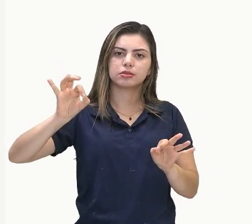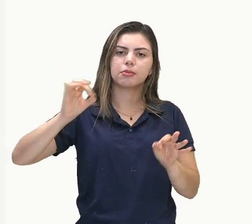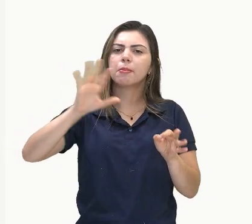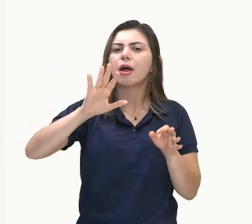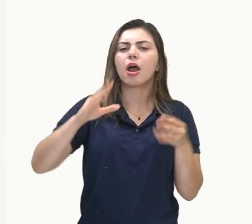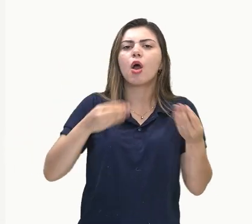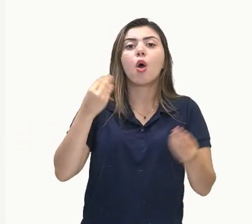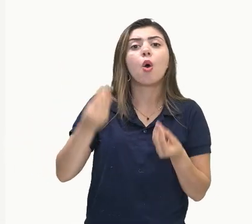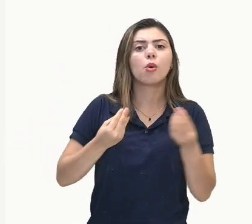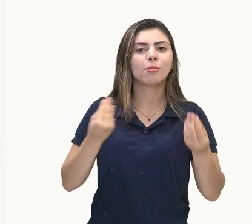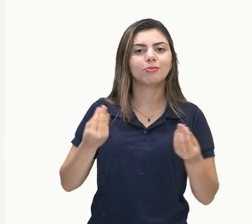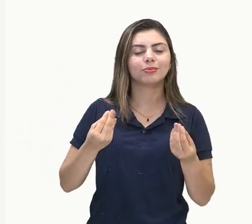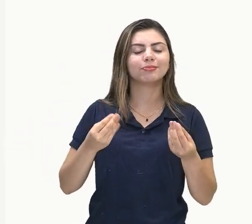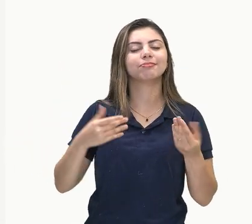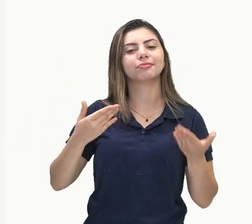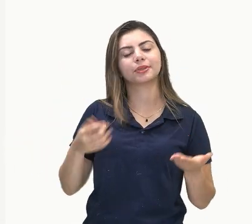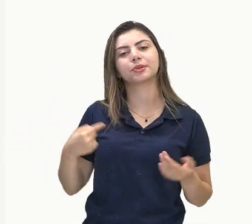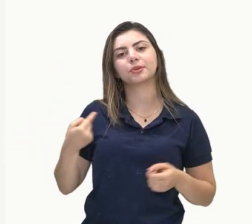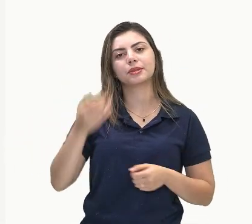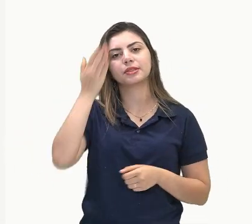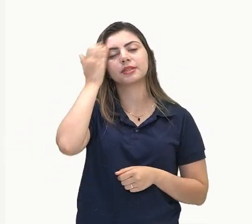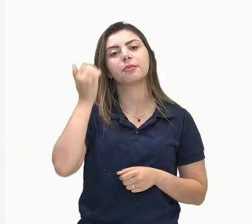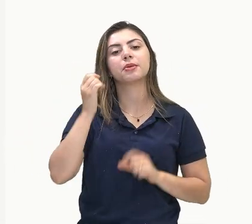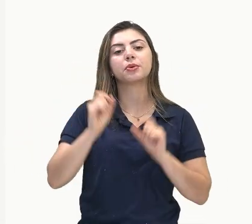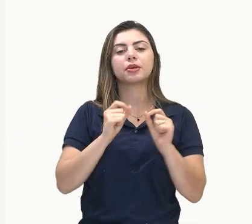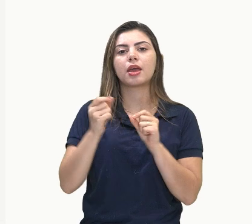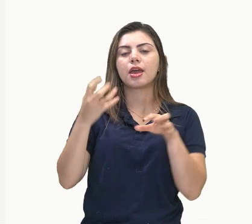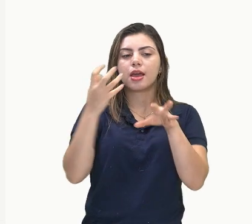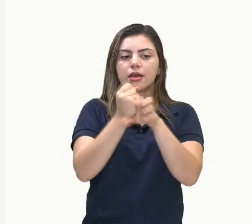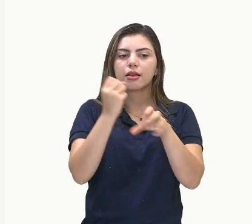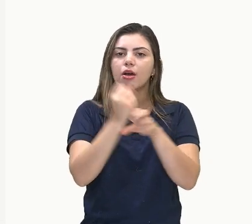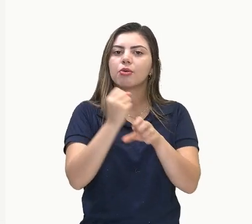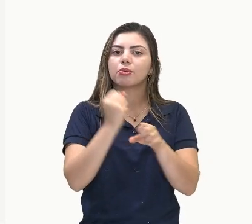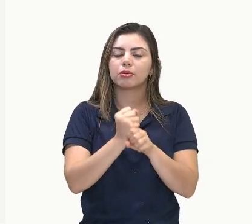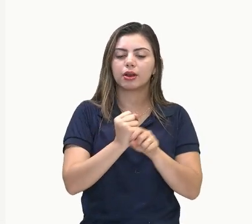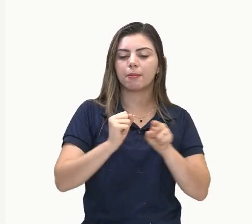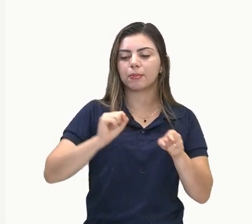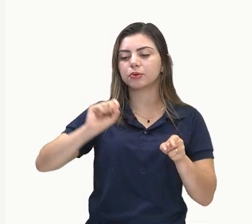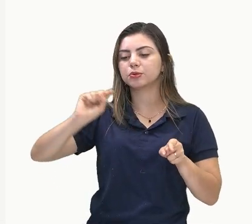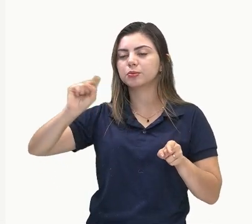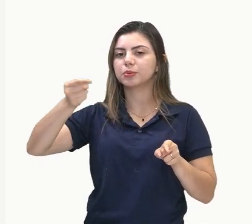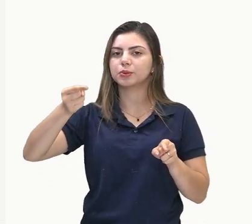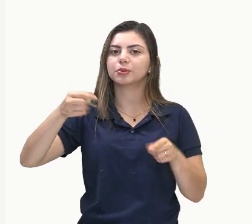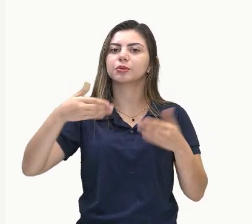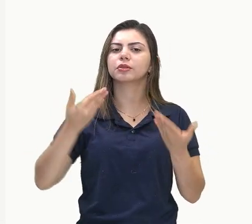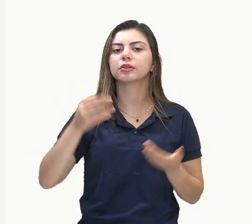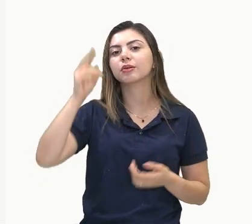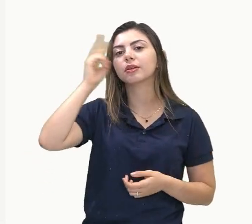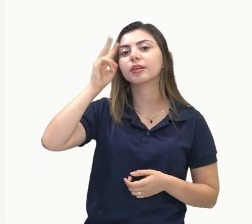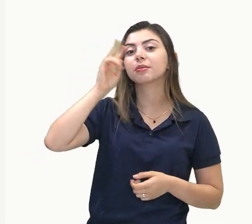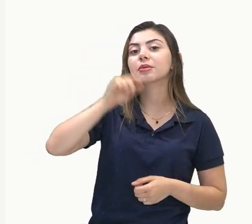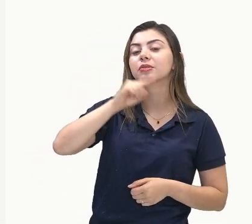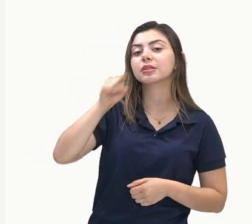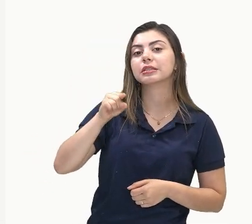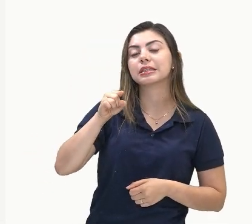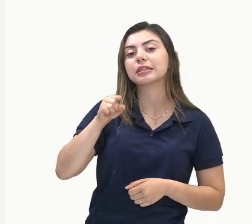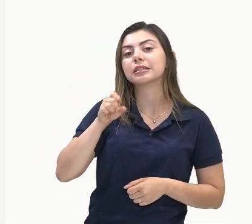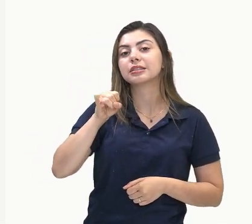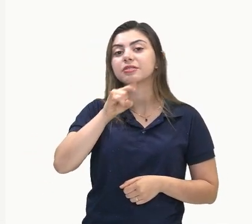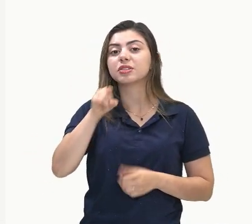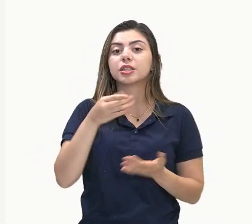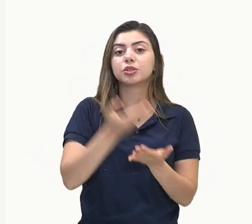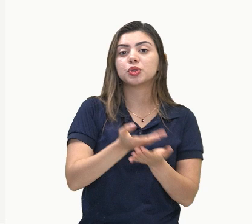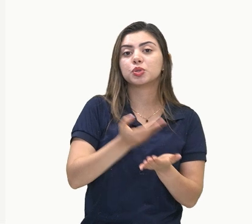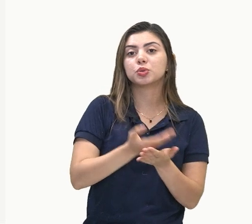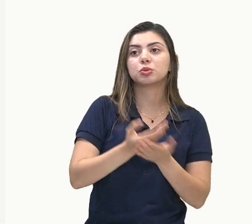a gente precisa dominar, né, a habilidade de calcular a distância entre dois pontos. Lembrando aí, para quem perdeu a aula